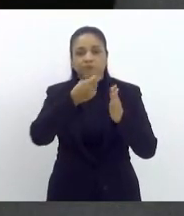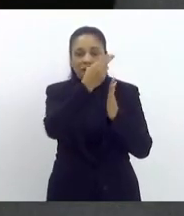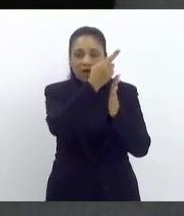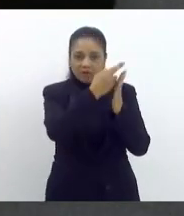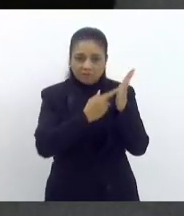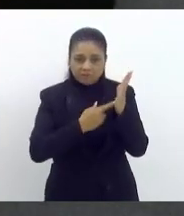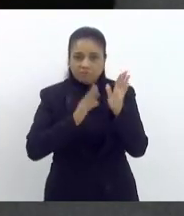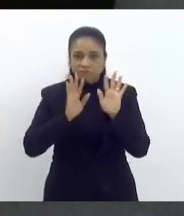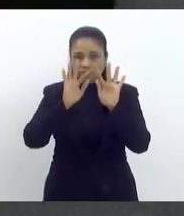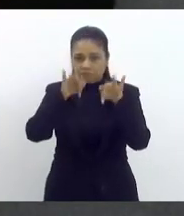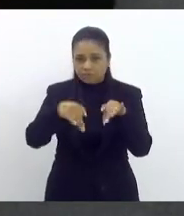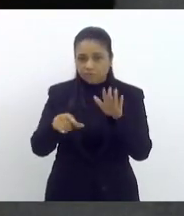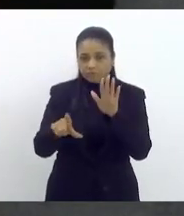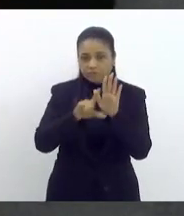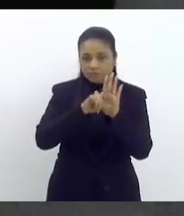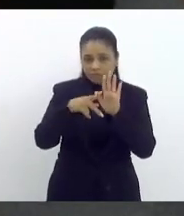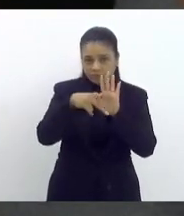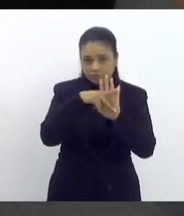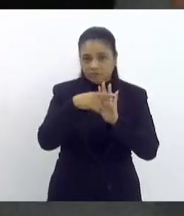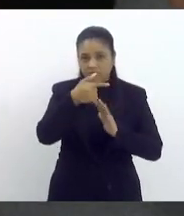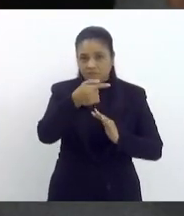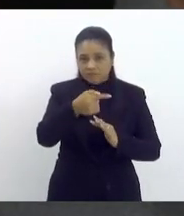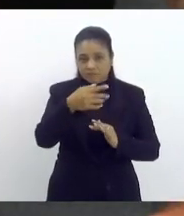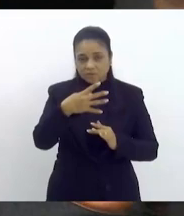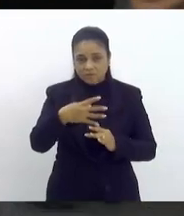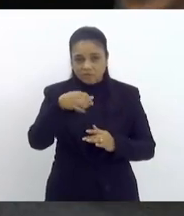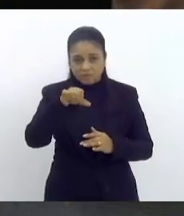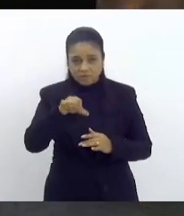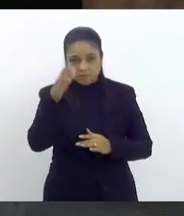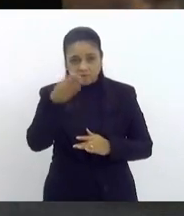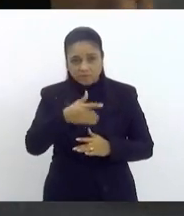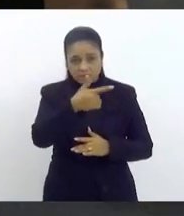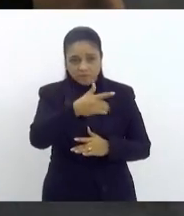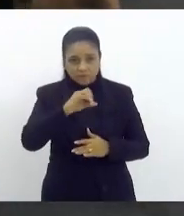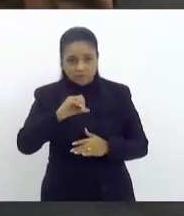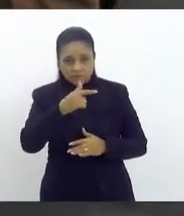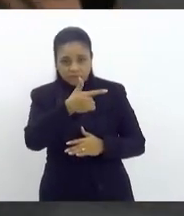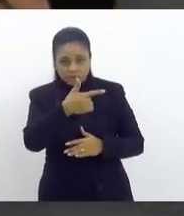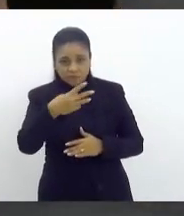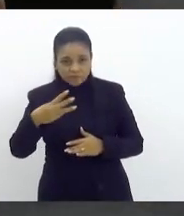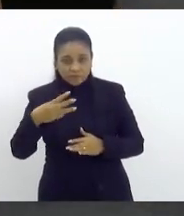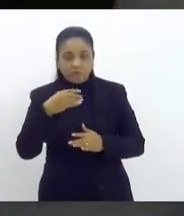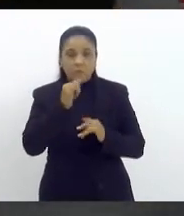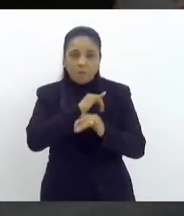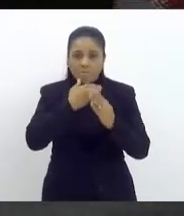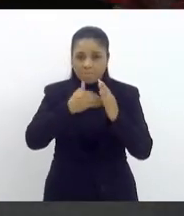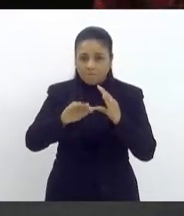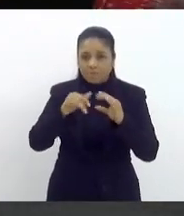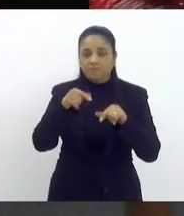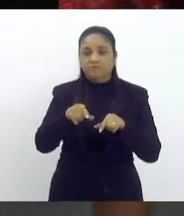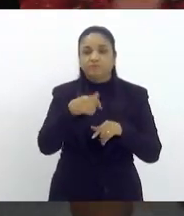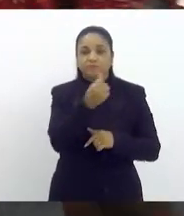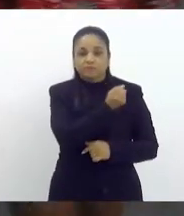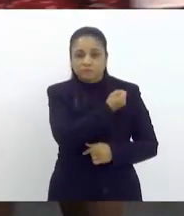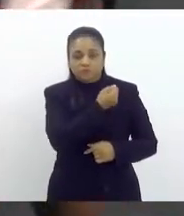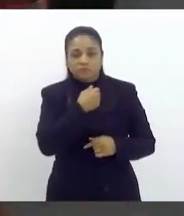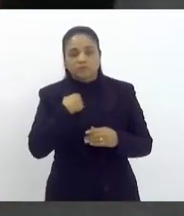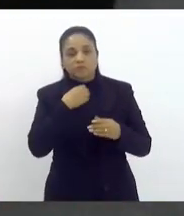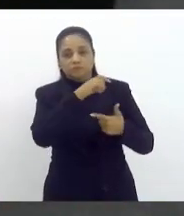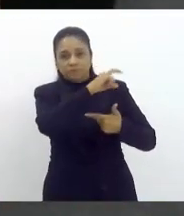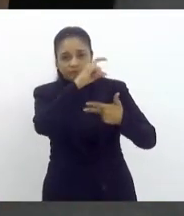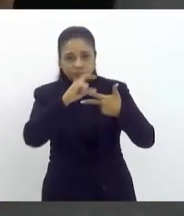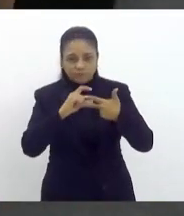final do projeto de lei número 749 de 2023 mensagem 8 de 2023 do poder executivo que